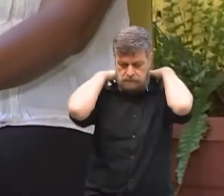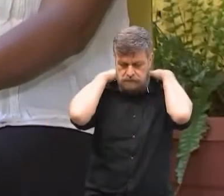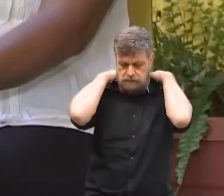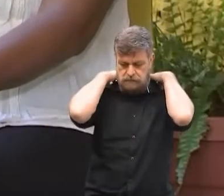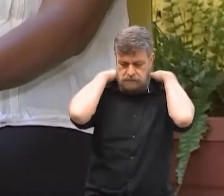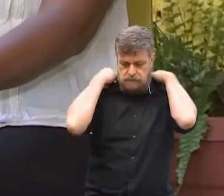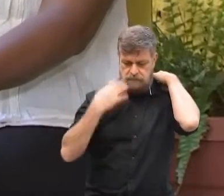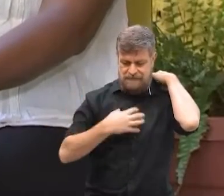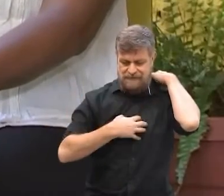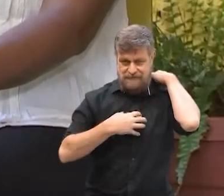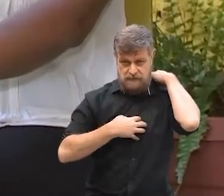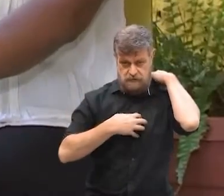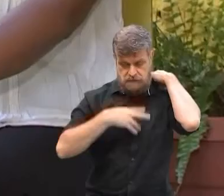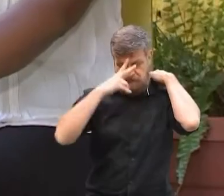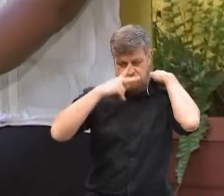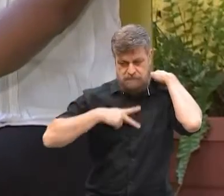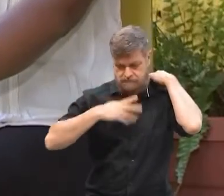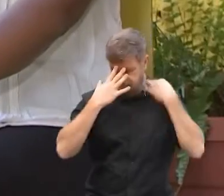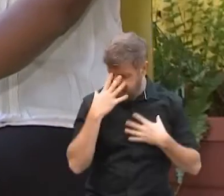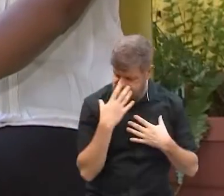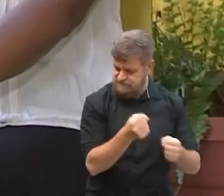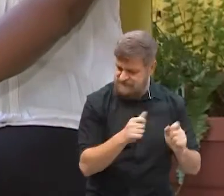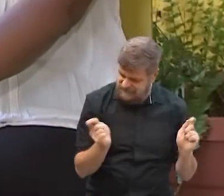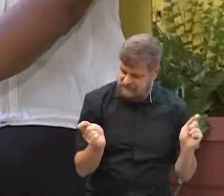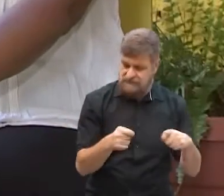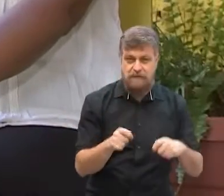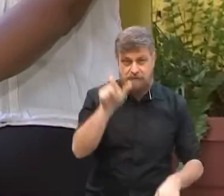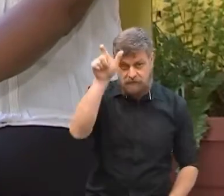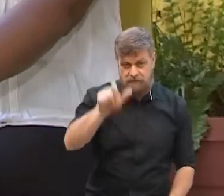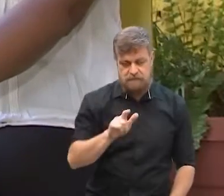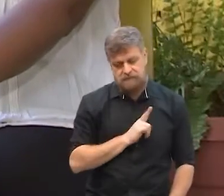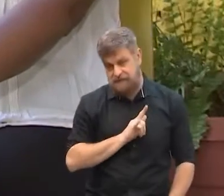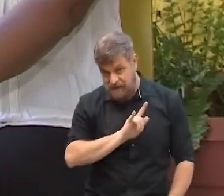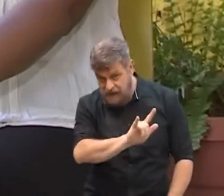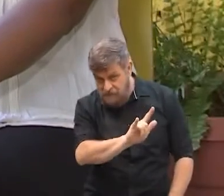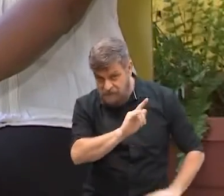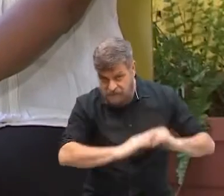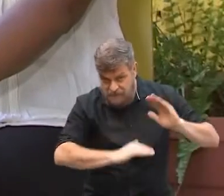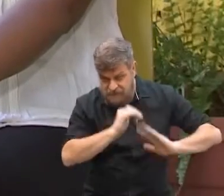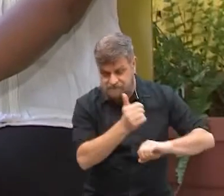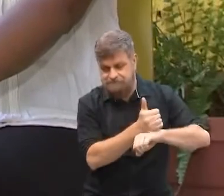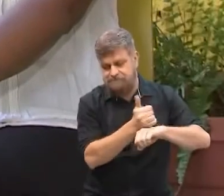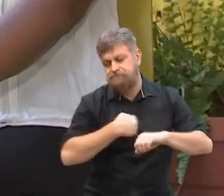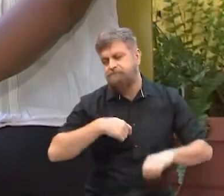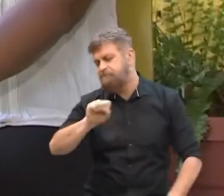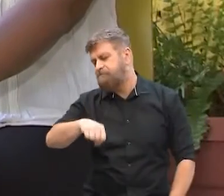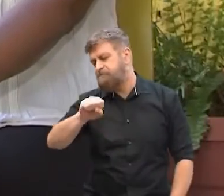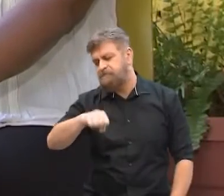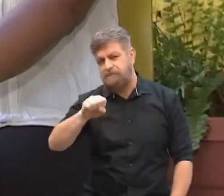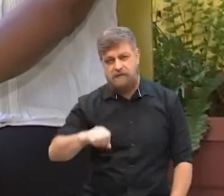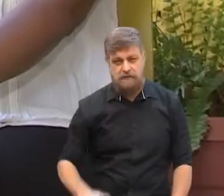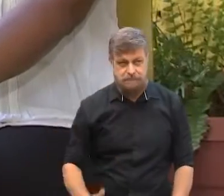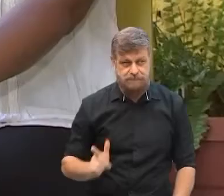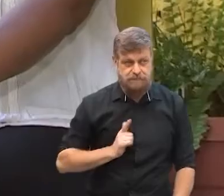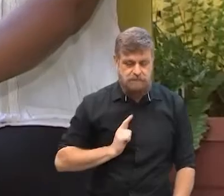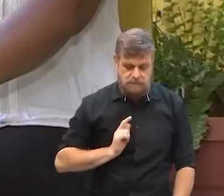é, sentir. E vai na fé. Vale a pena. Você é apaixonada Eu sou. pela sua profissão? Eu sou. Massoterapia?